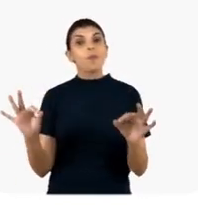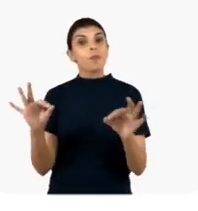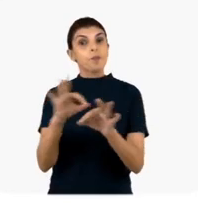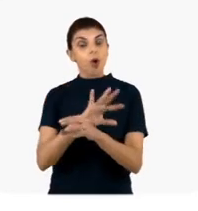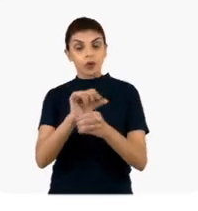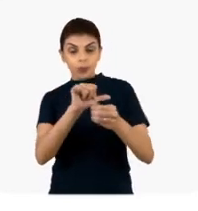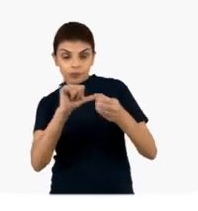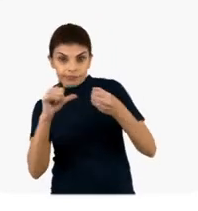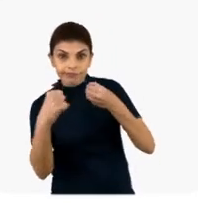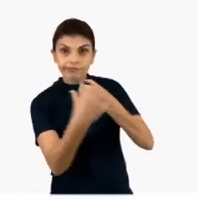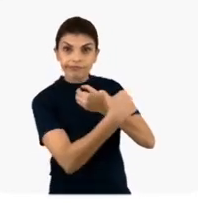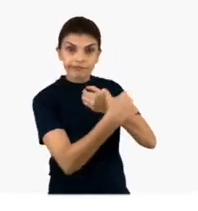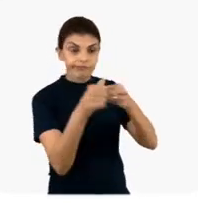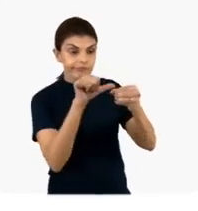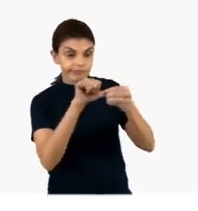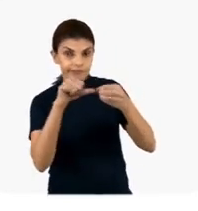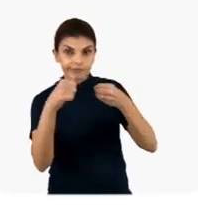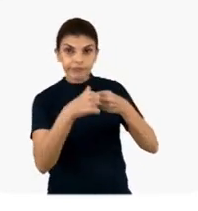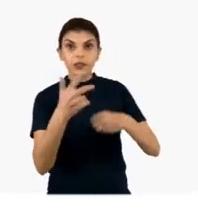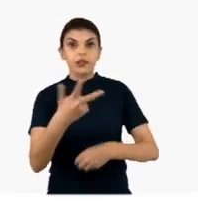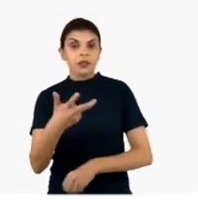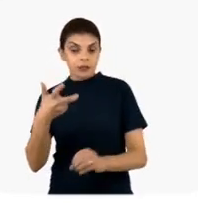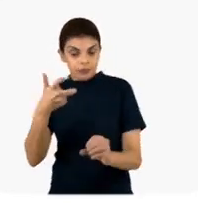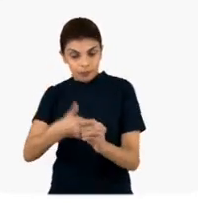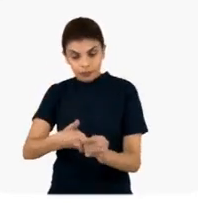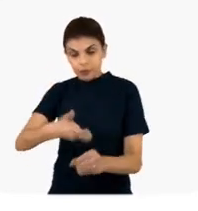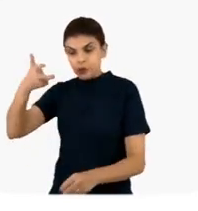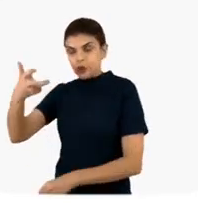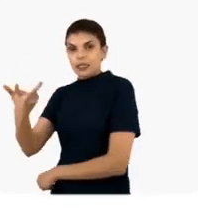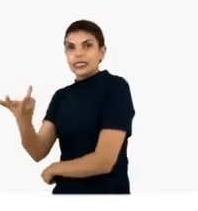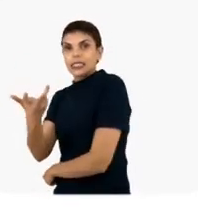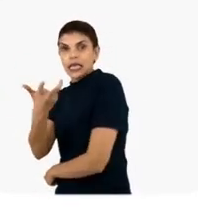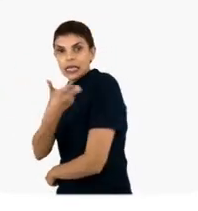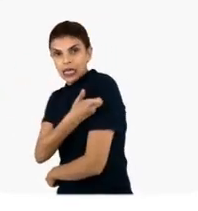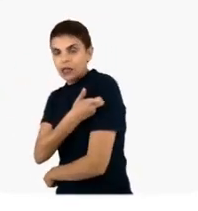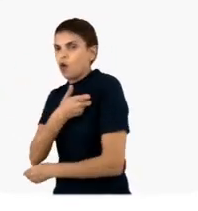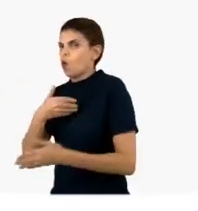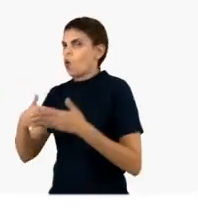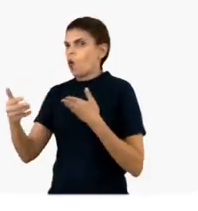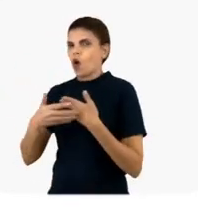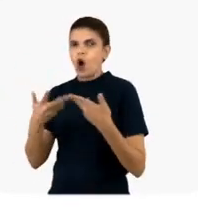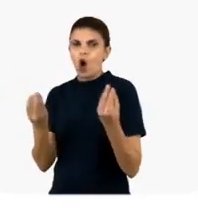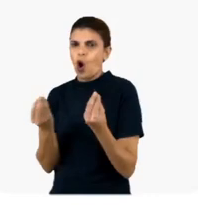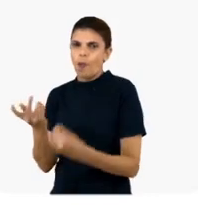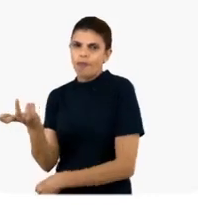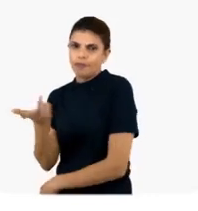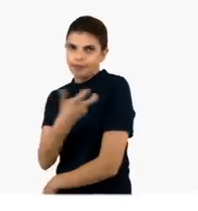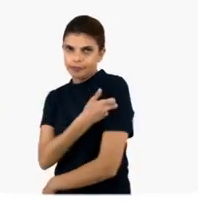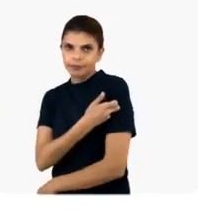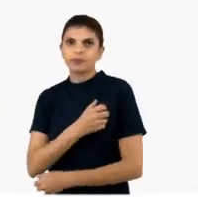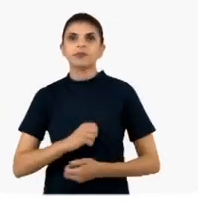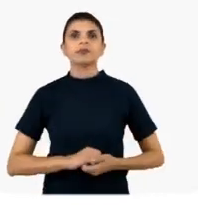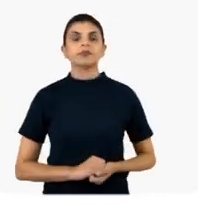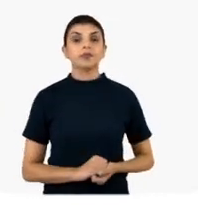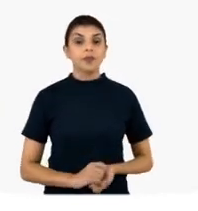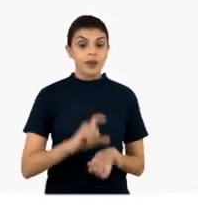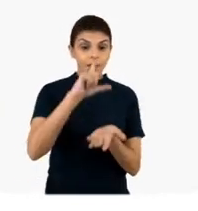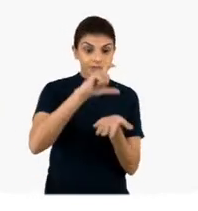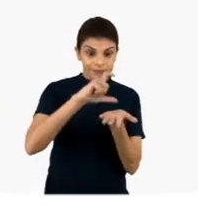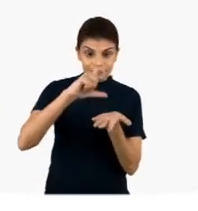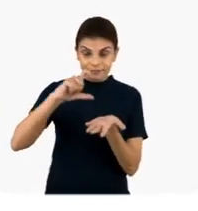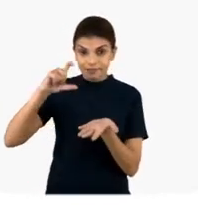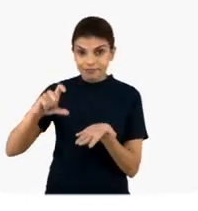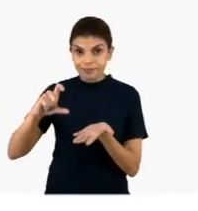deixar pronto já para colocar dentro dos nossos frascos, seringas ou qualquer dispositivo de aplicação. A